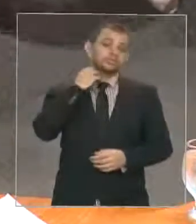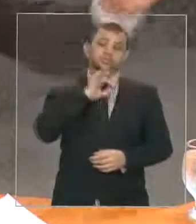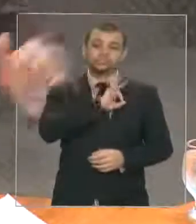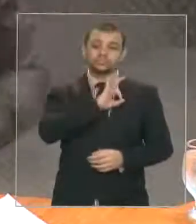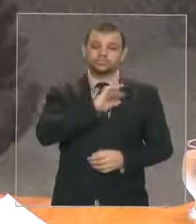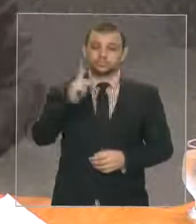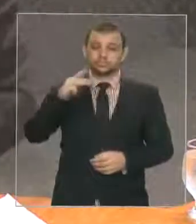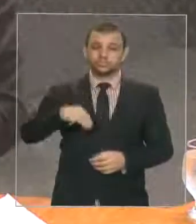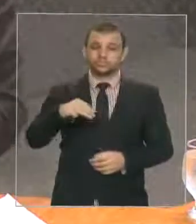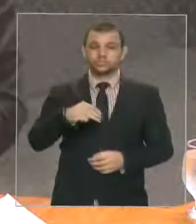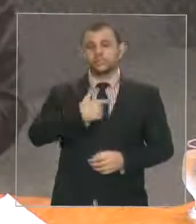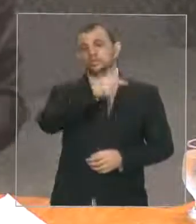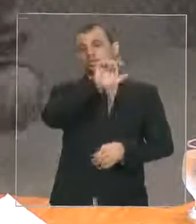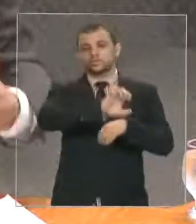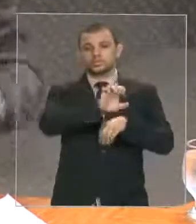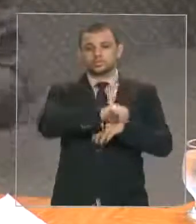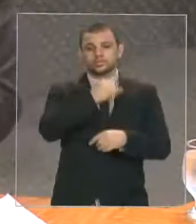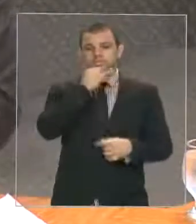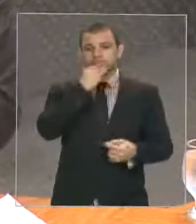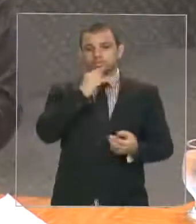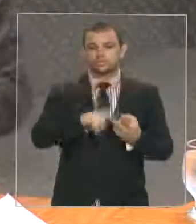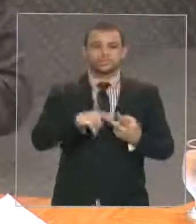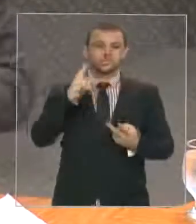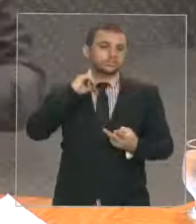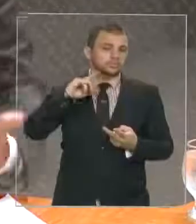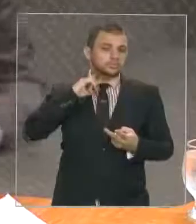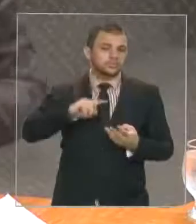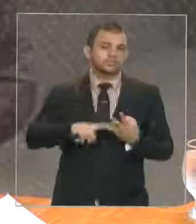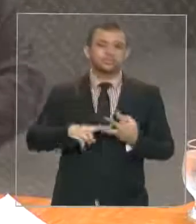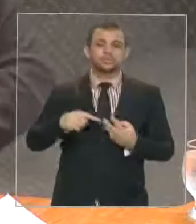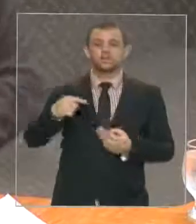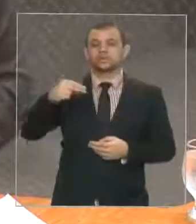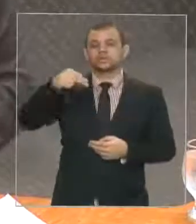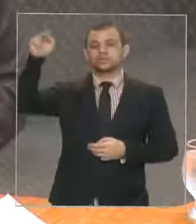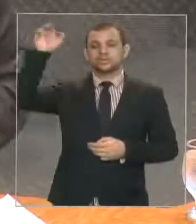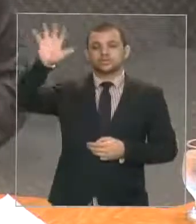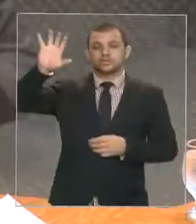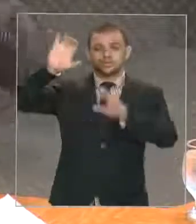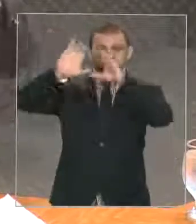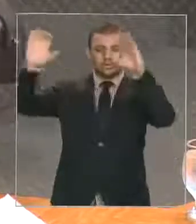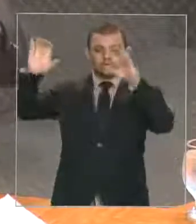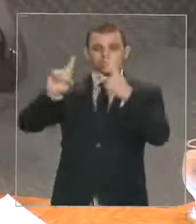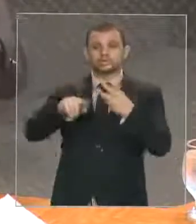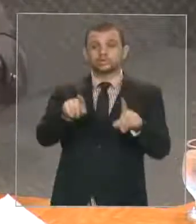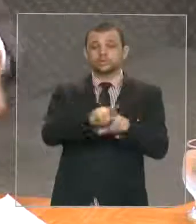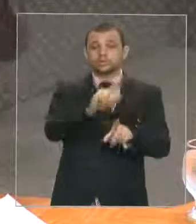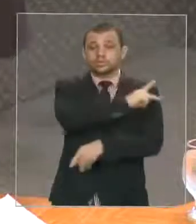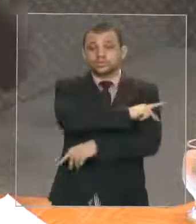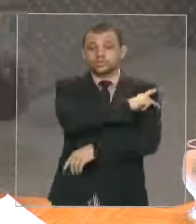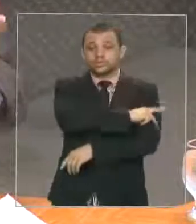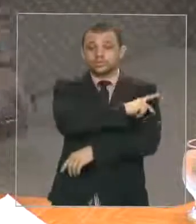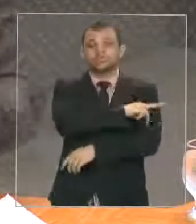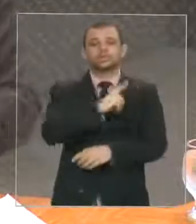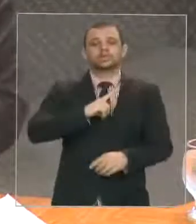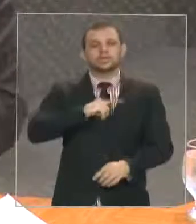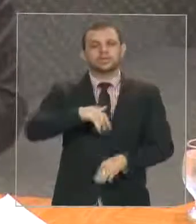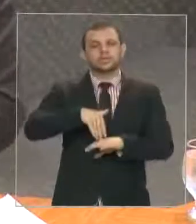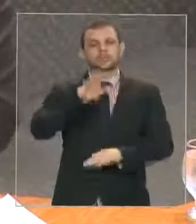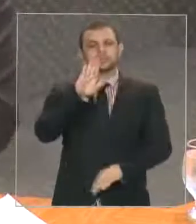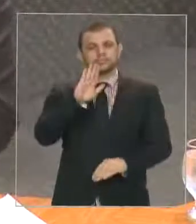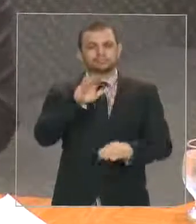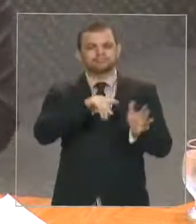e até do Piauí, tem uma legislação mais contemplativa. No estado do Maranhão é só 28